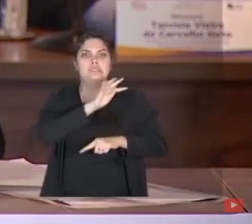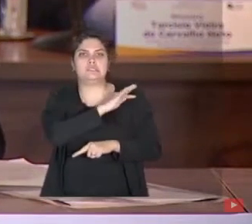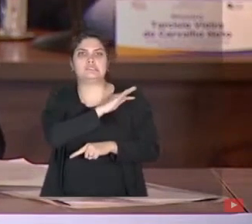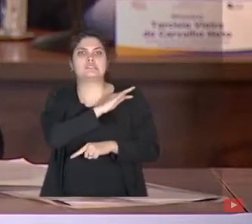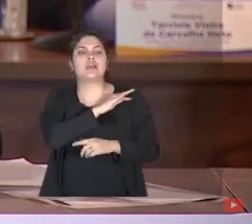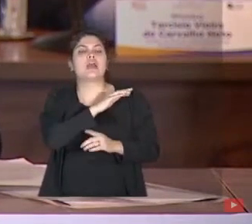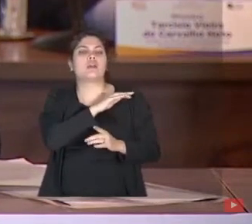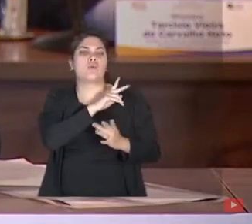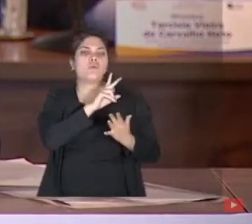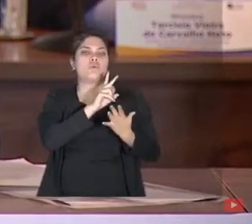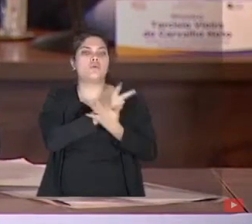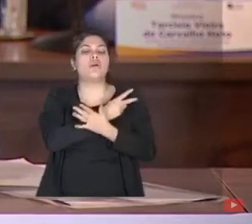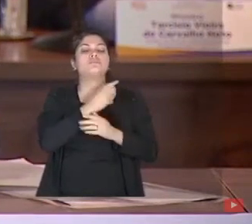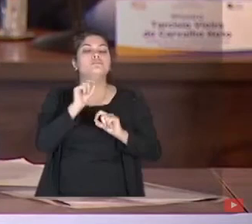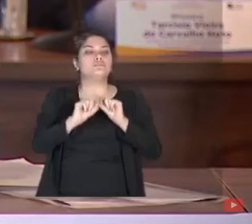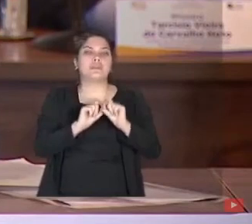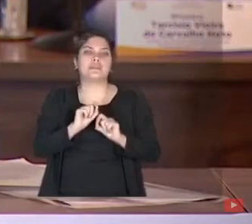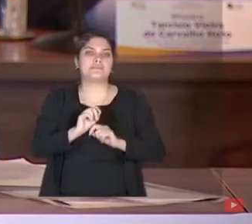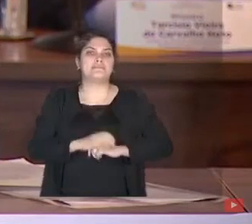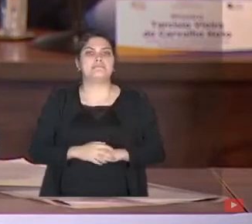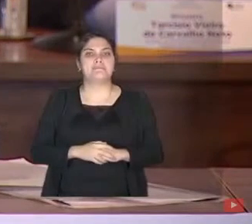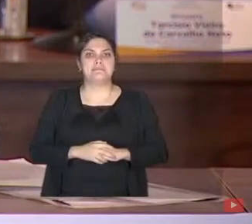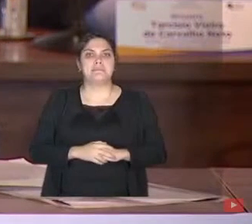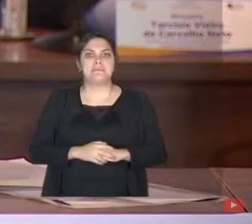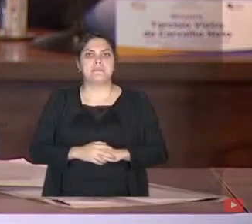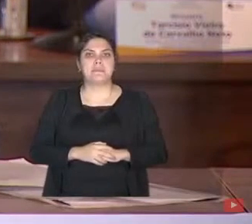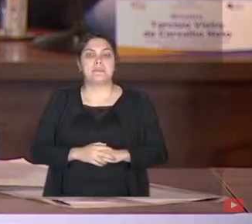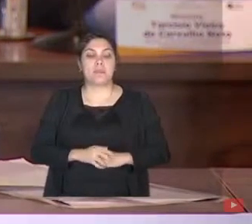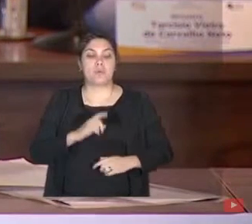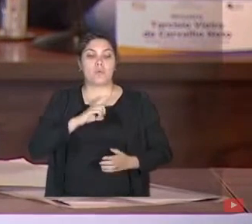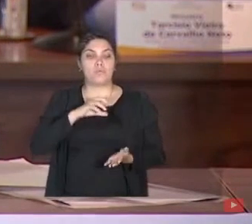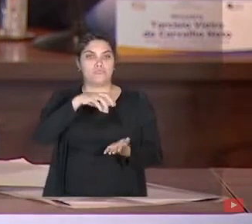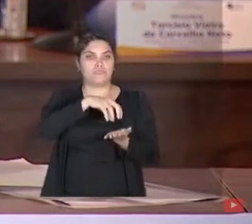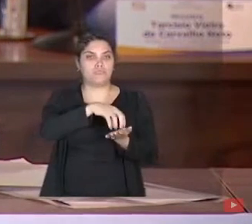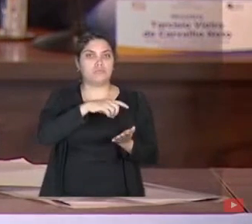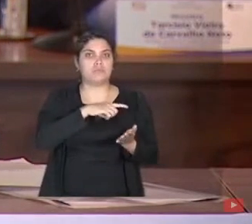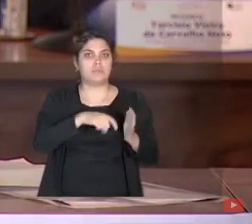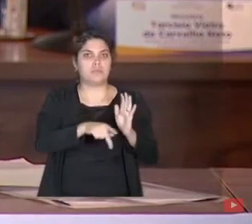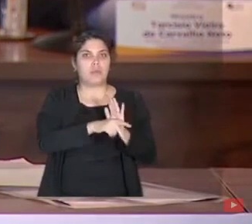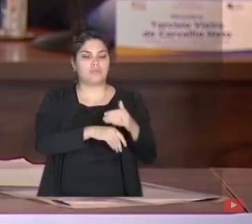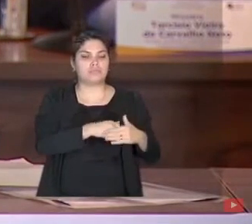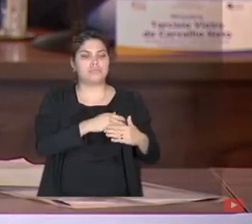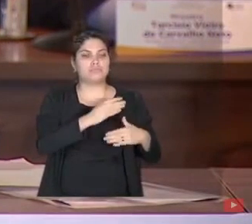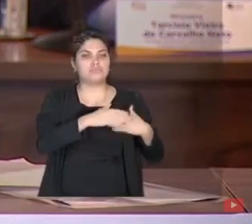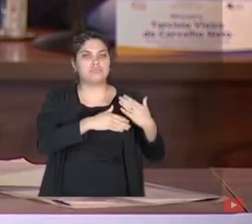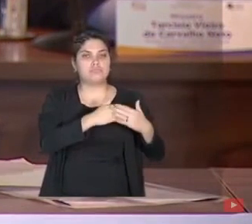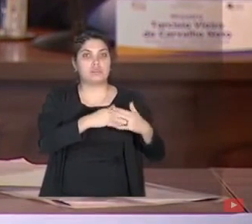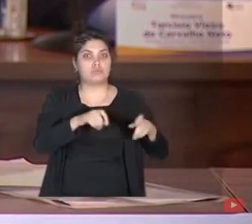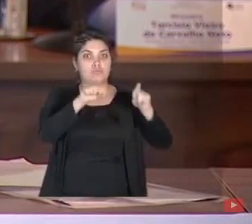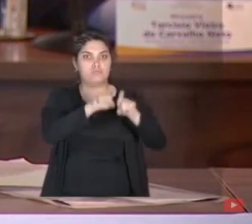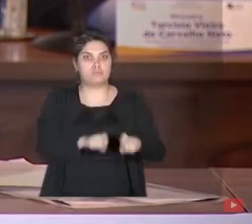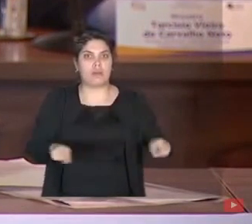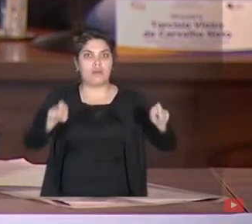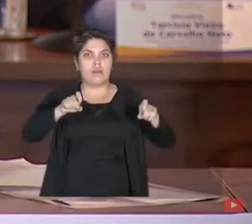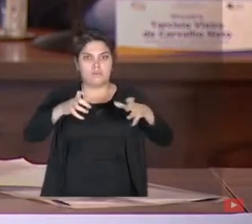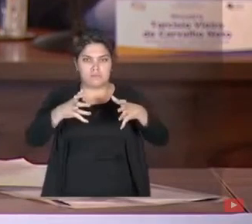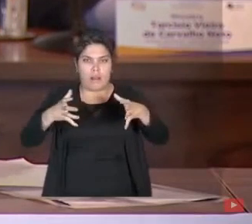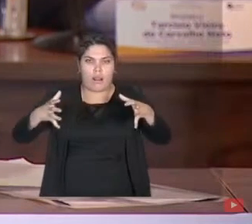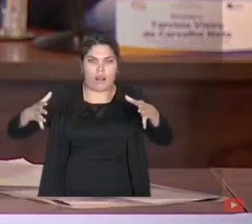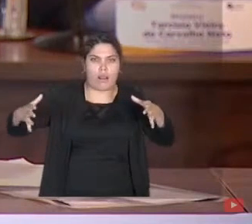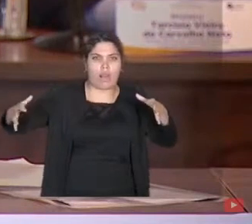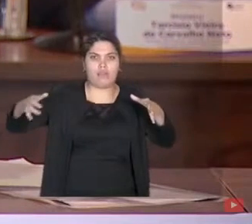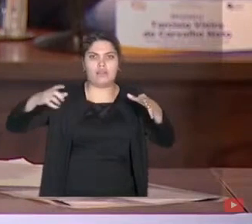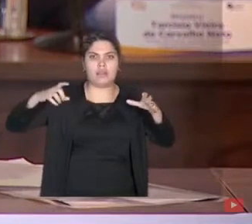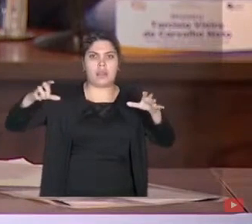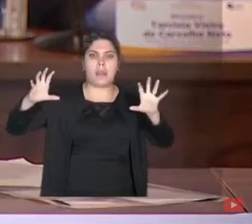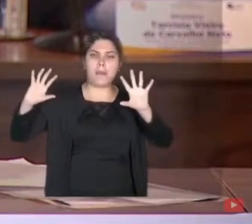foi exatamente o seguinte: um dos núcleos de processadores do supercomputador que